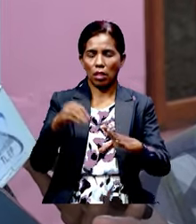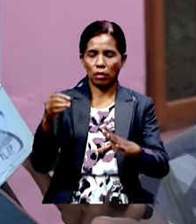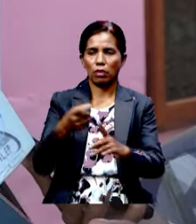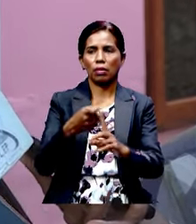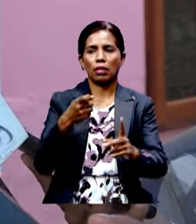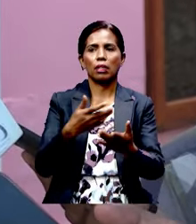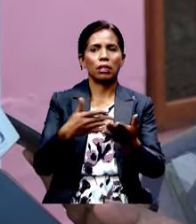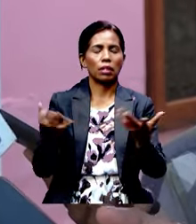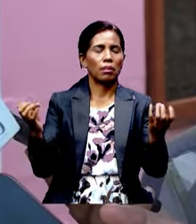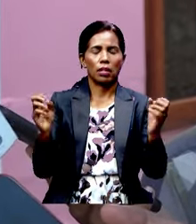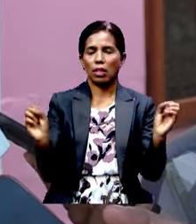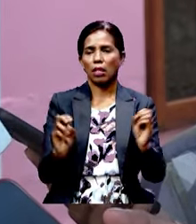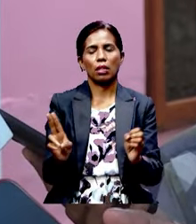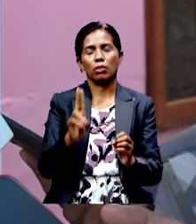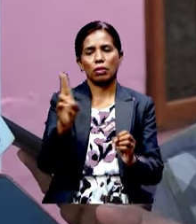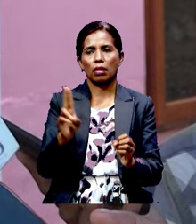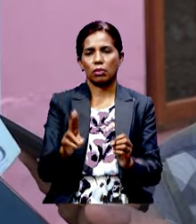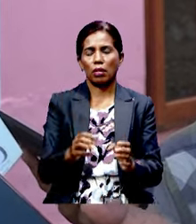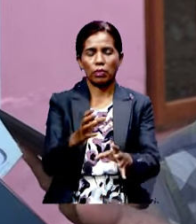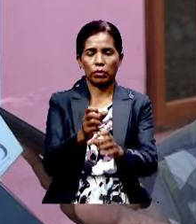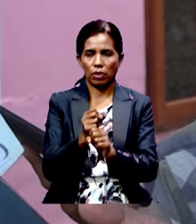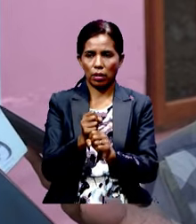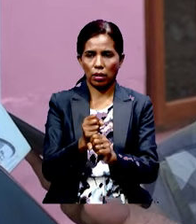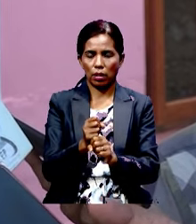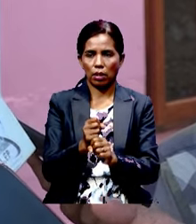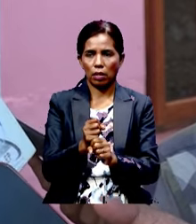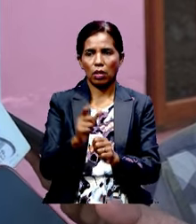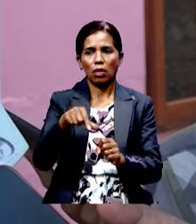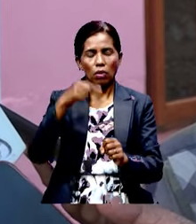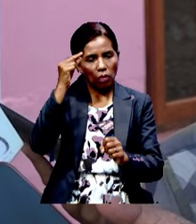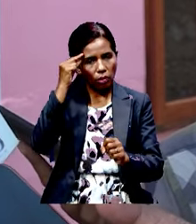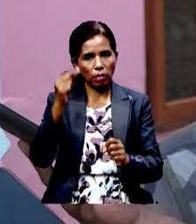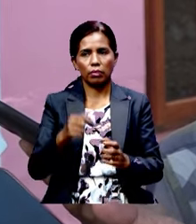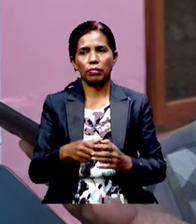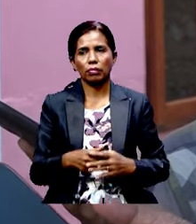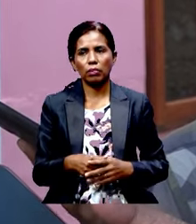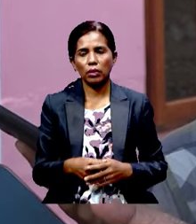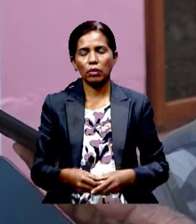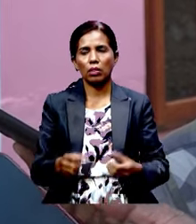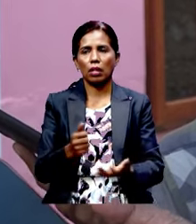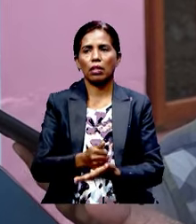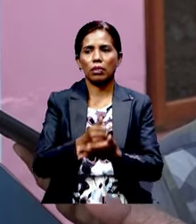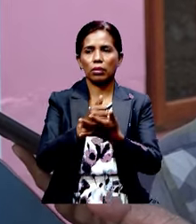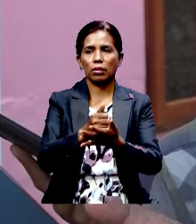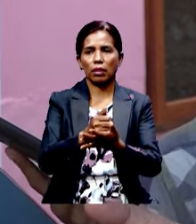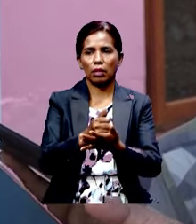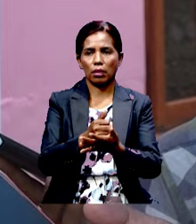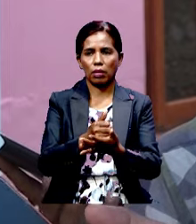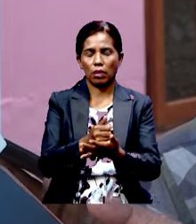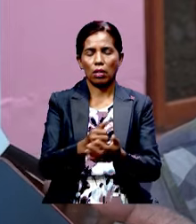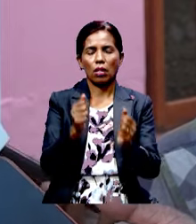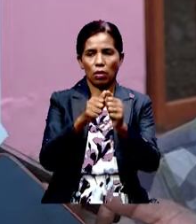sabe para uma cara na província irana então o né governo fo apoio baro bala fo apoio então hoje